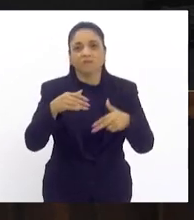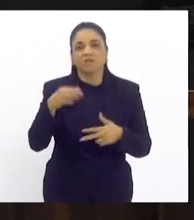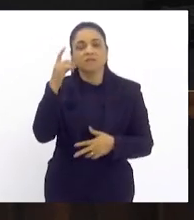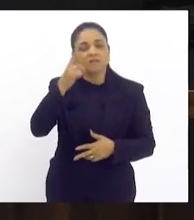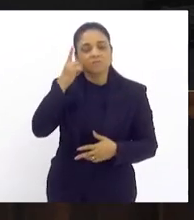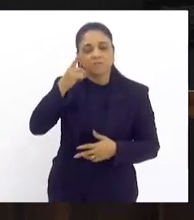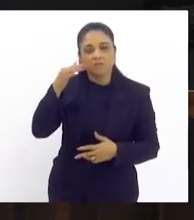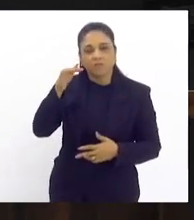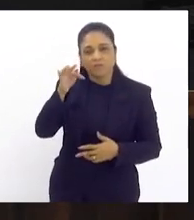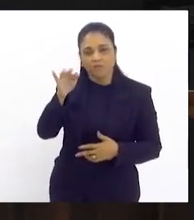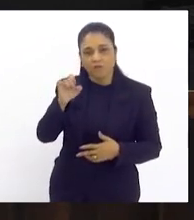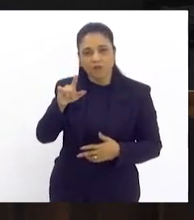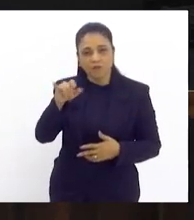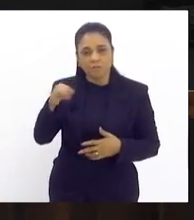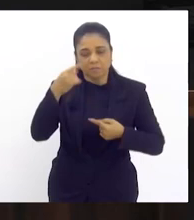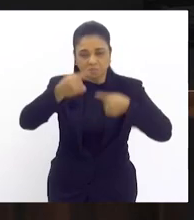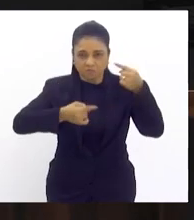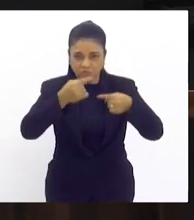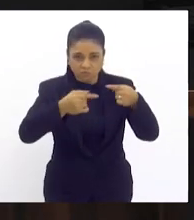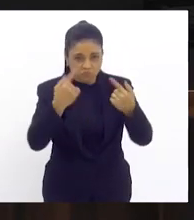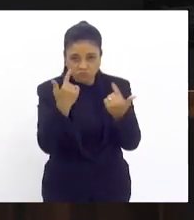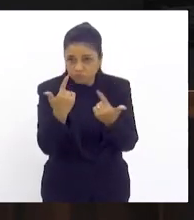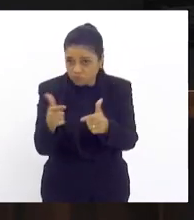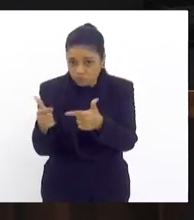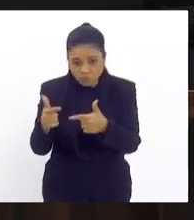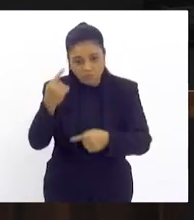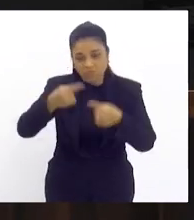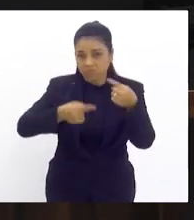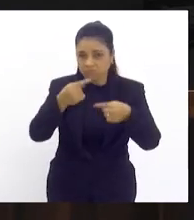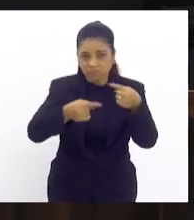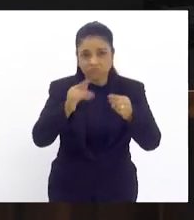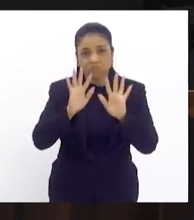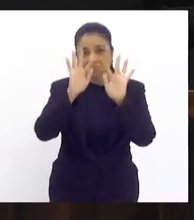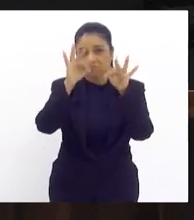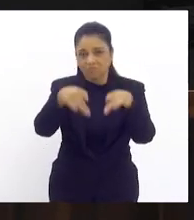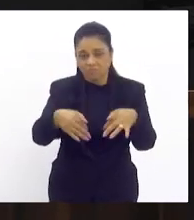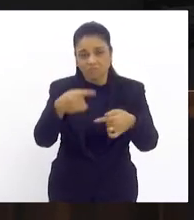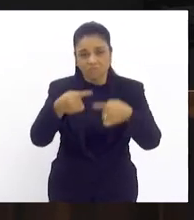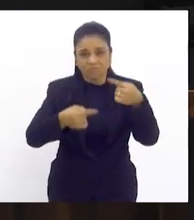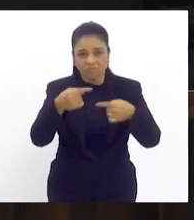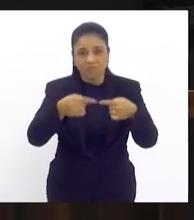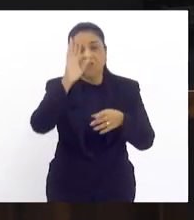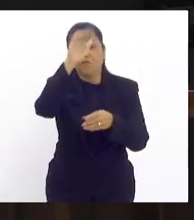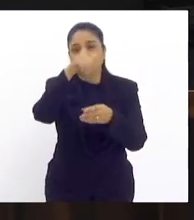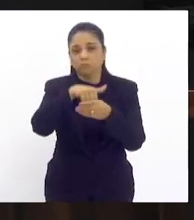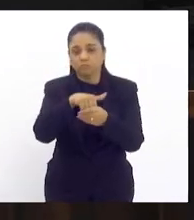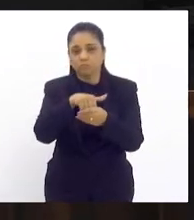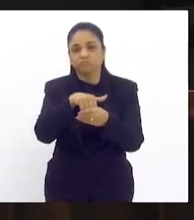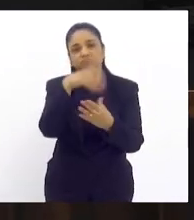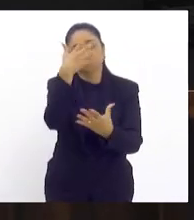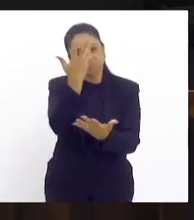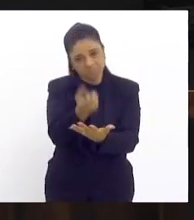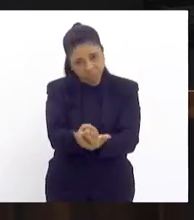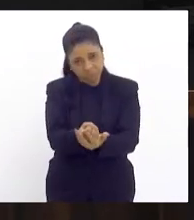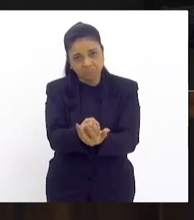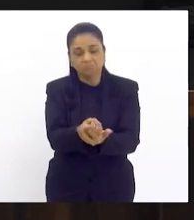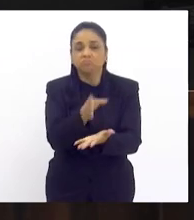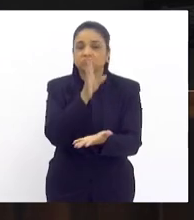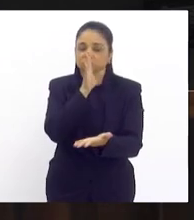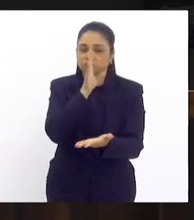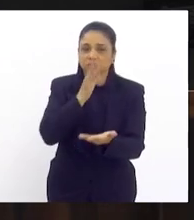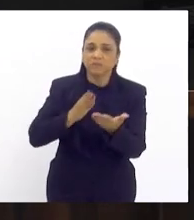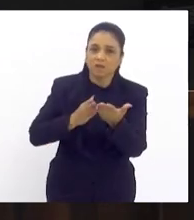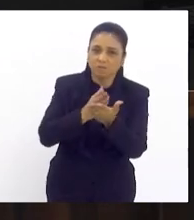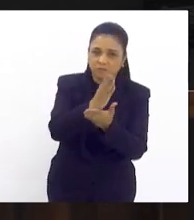Soares. Em discussão, não havendo mais quem queira discutir, encerrada a discussão, em votação. Os senhores que aprovam e permaneçam como